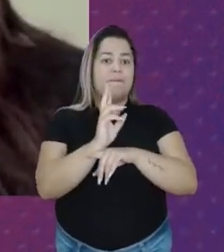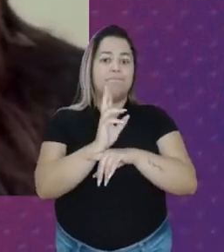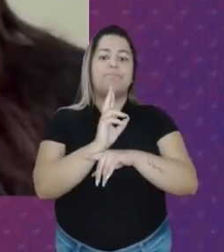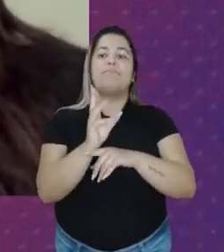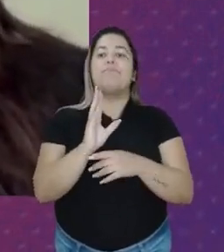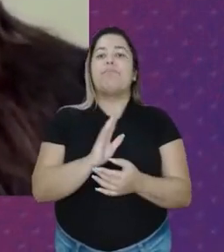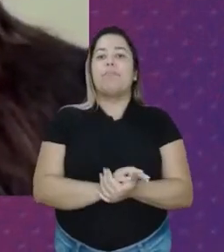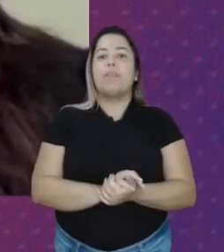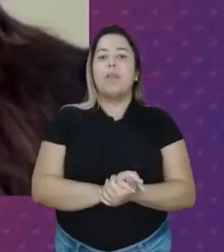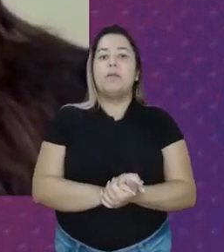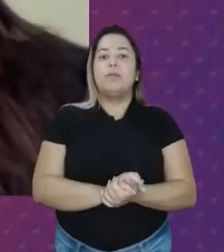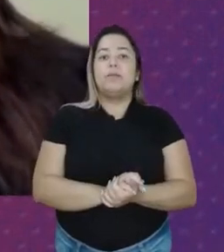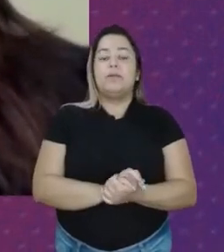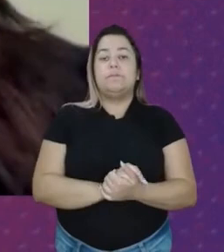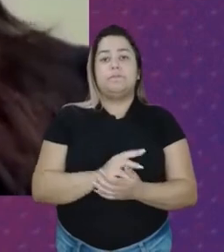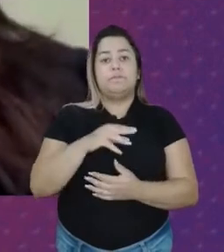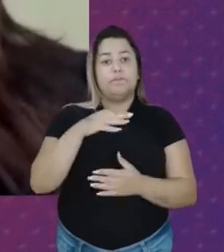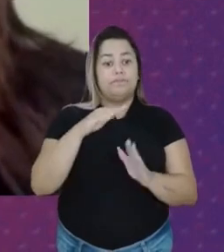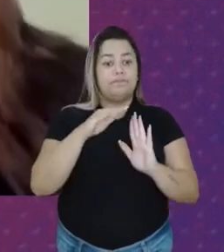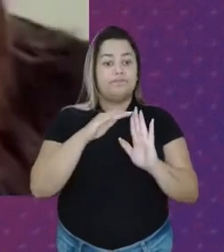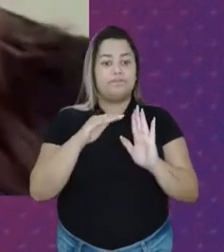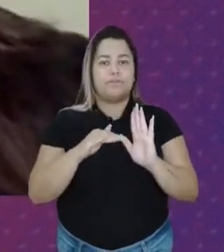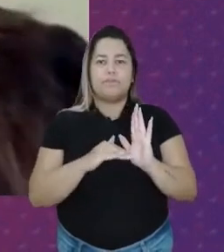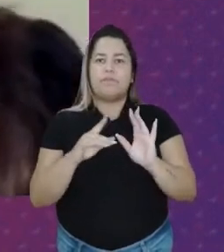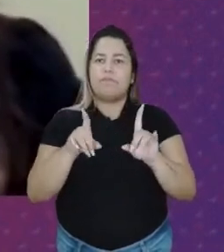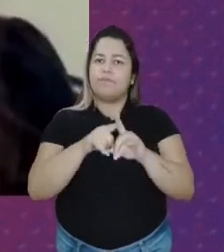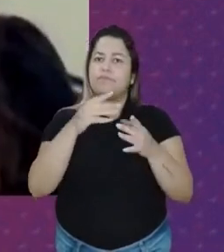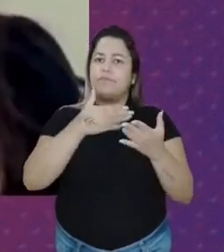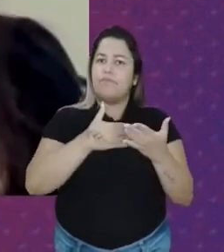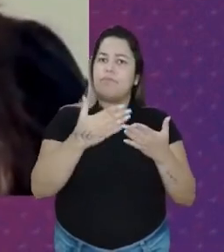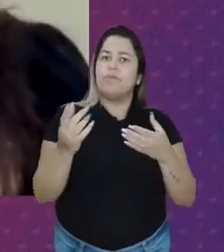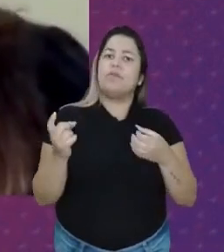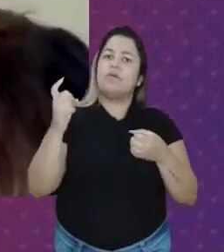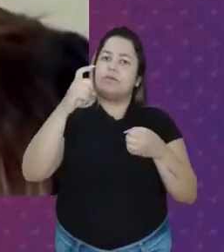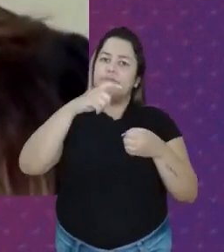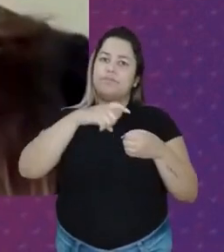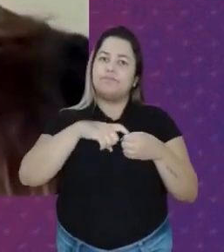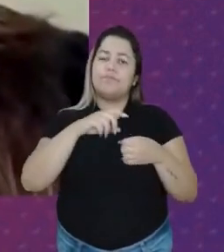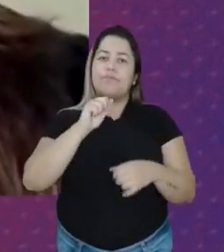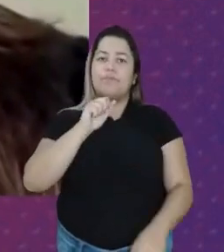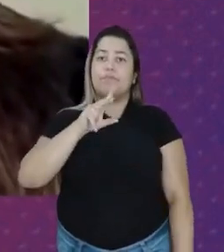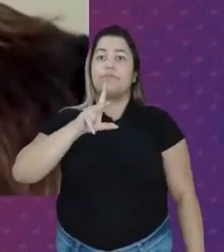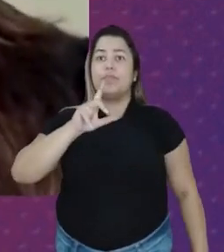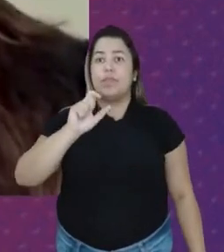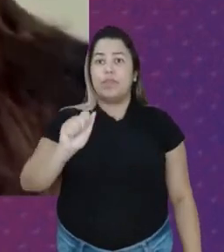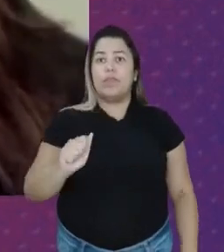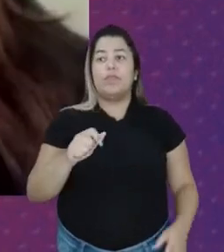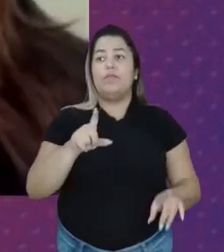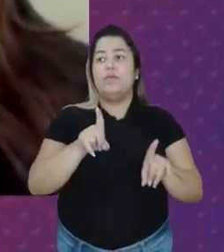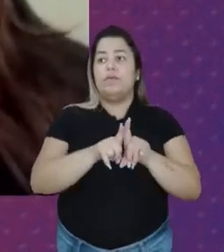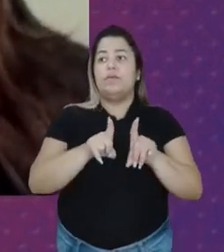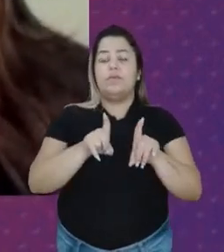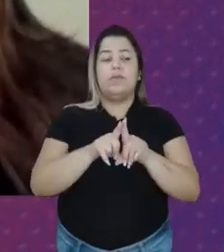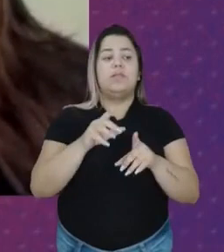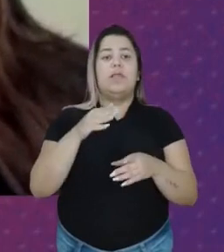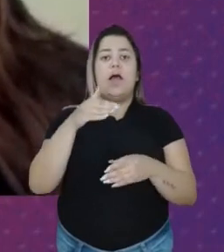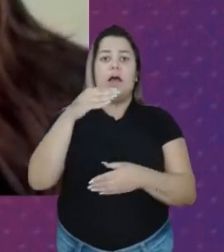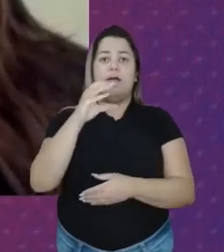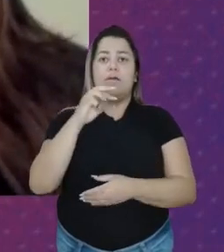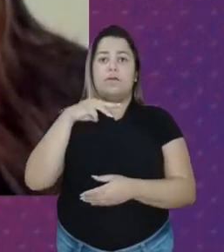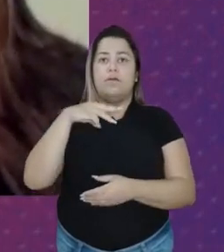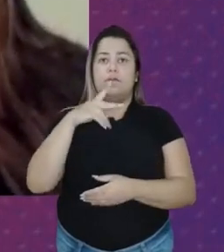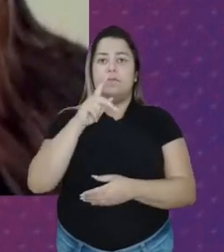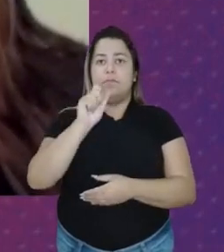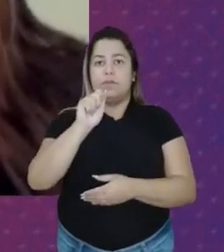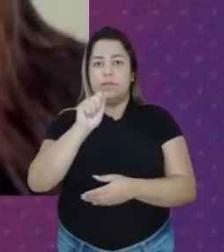né? Esse método, eu acho que é interessante a gente começar retomando ele nessa aula, seja permitido desde a pré-campanha, né, desde o dia 15